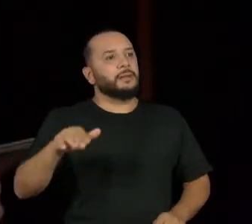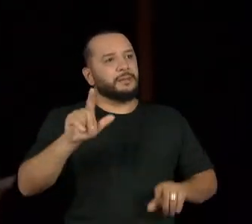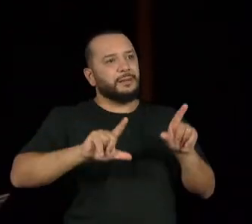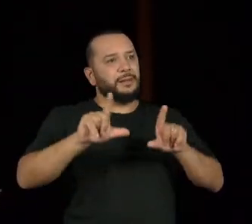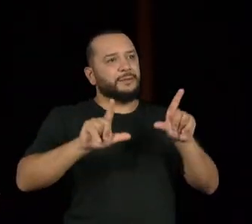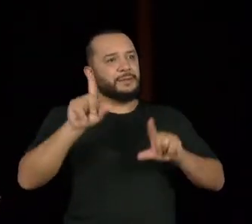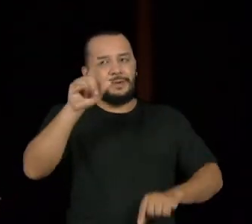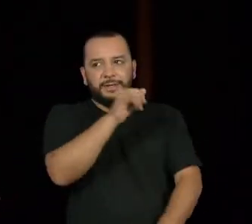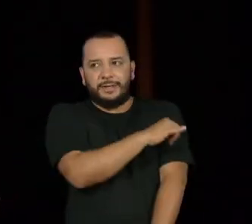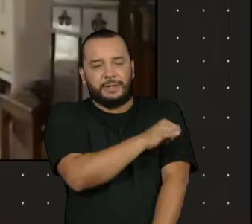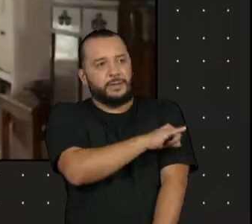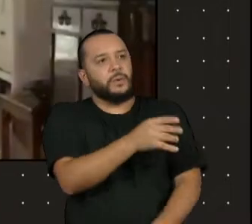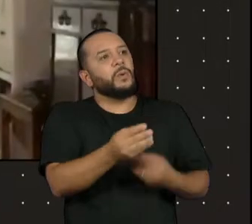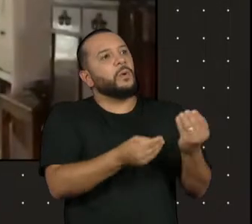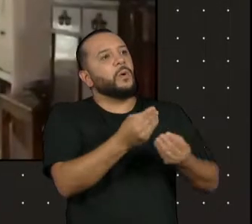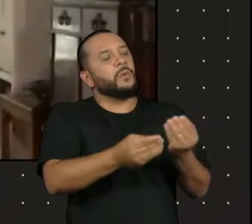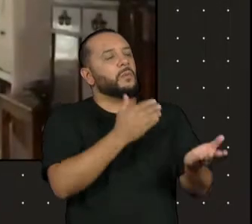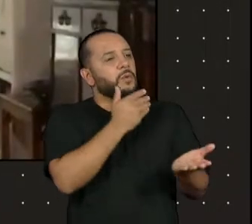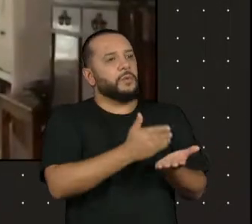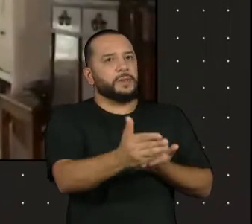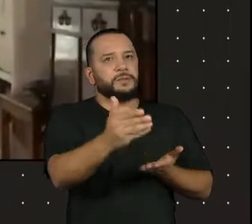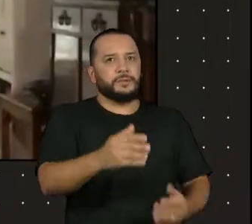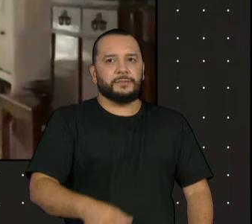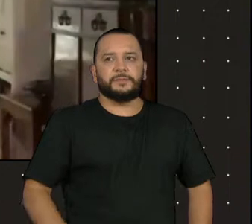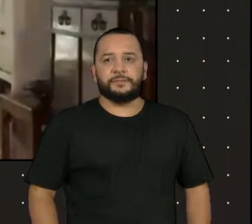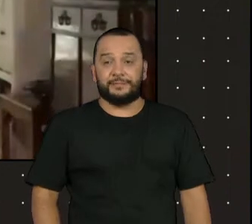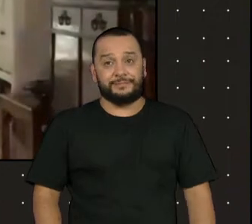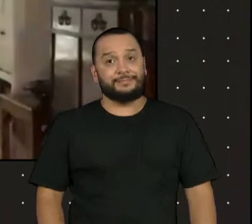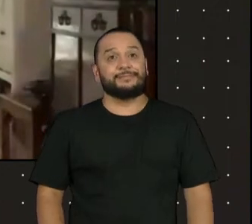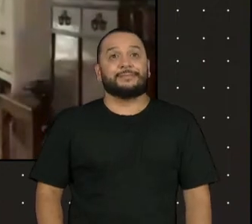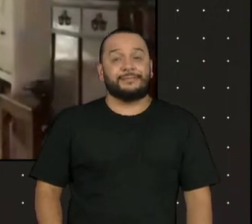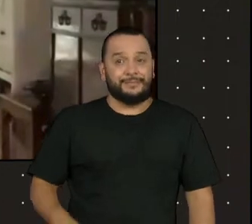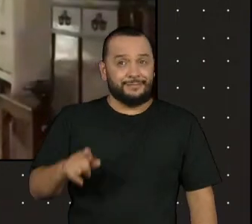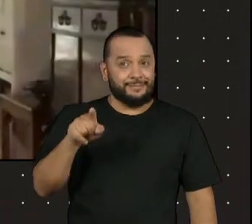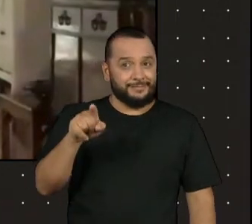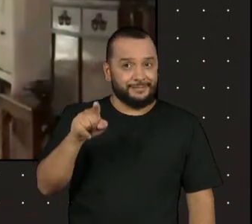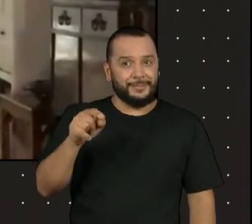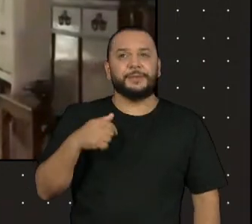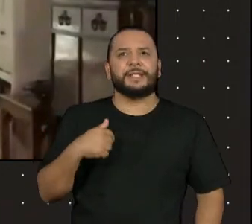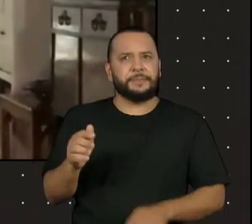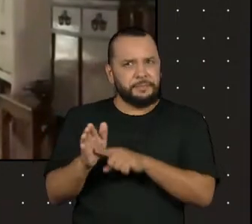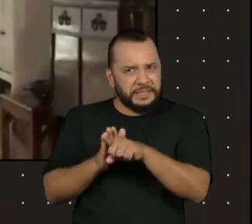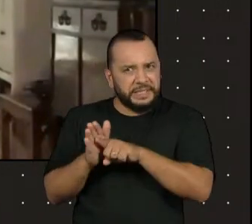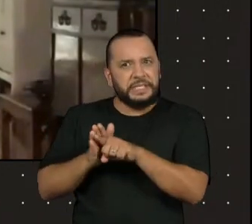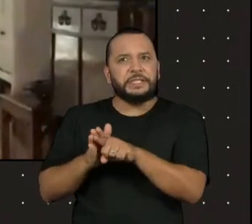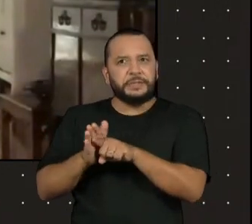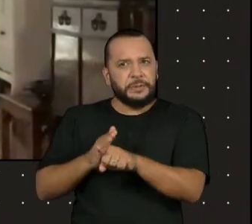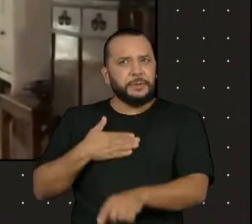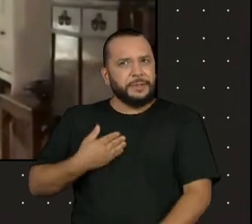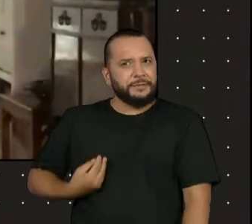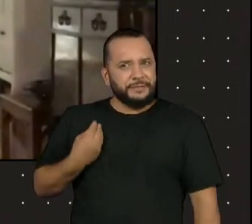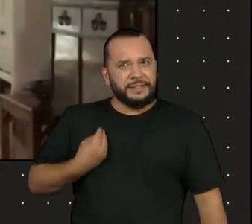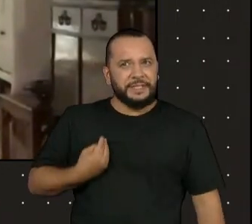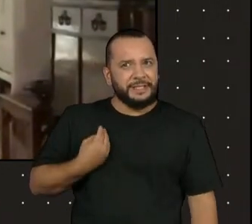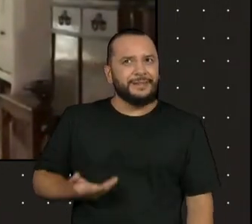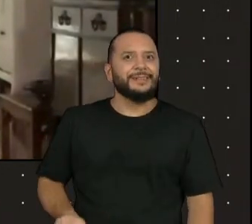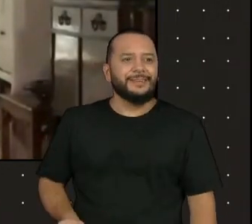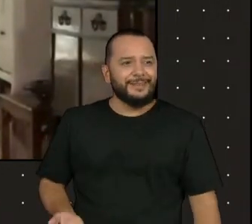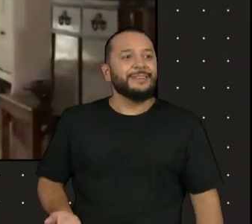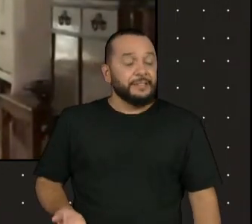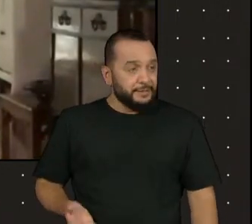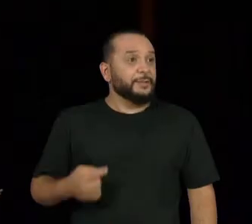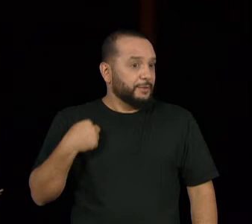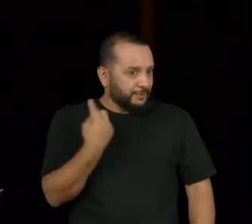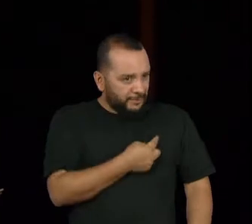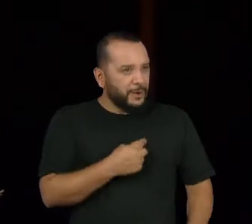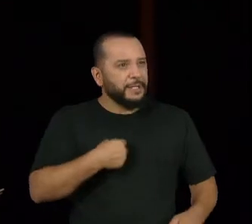essa oportunidade? Atílio, vocês pesquisaram, hein? Eu estou vendo, hein? A gente